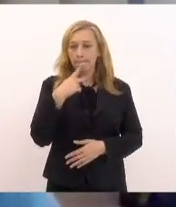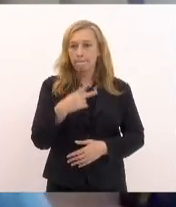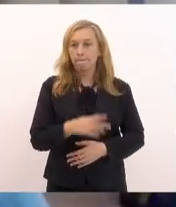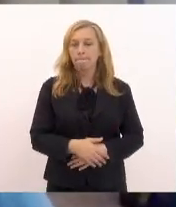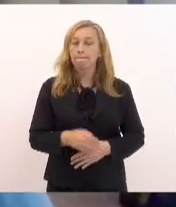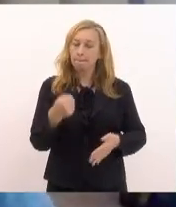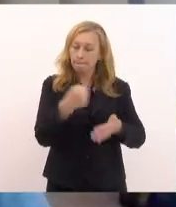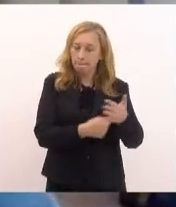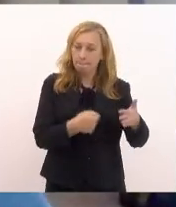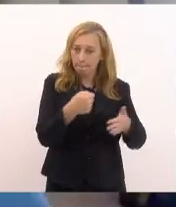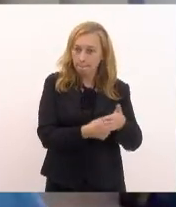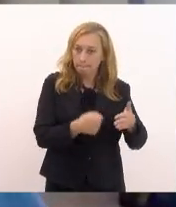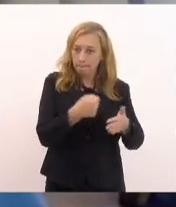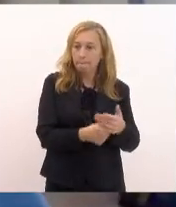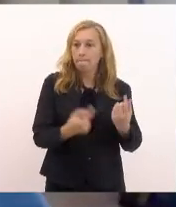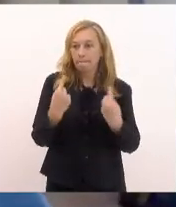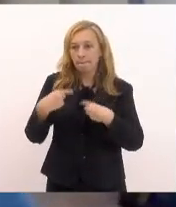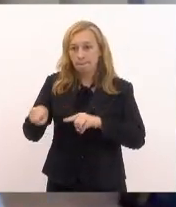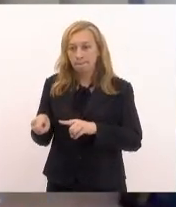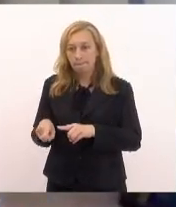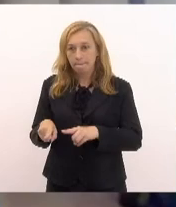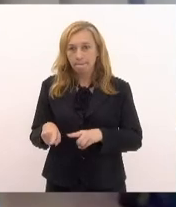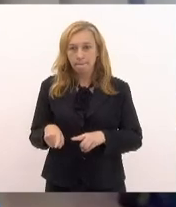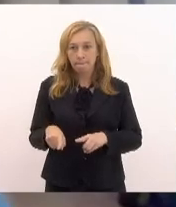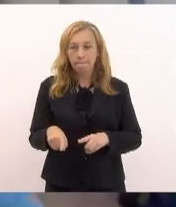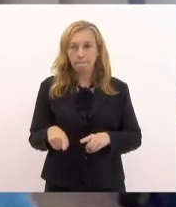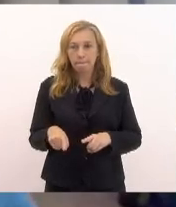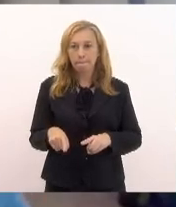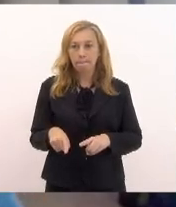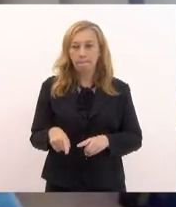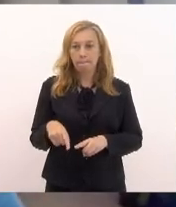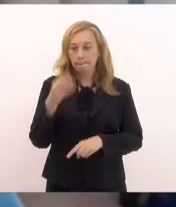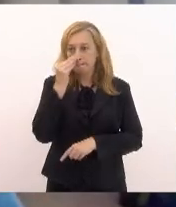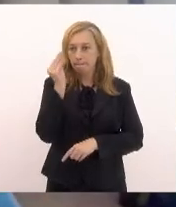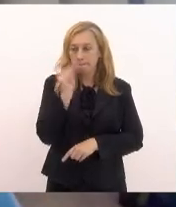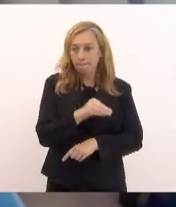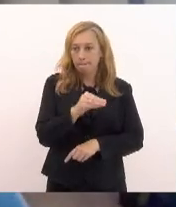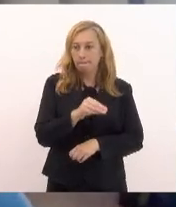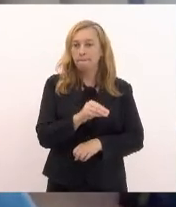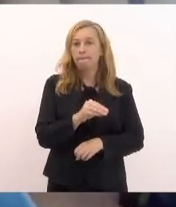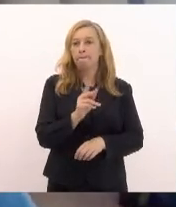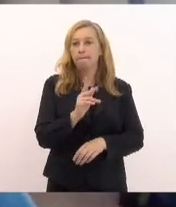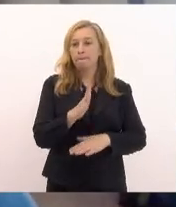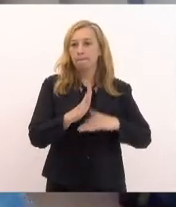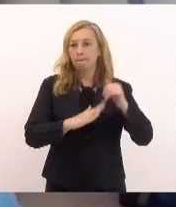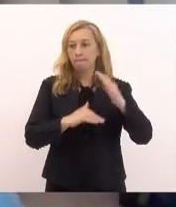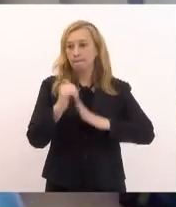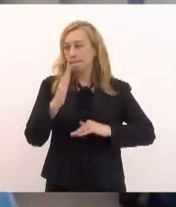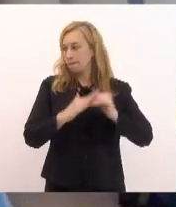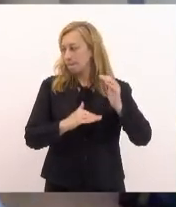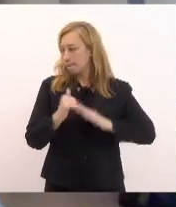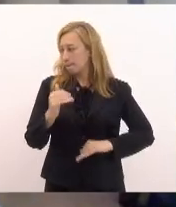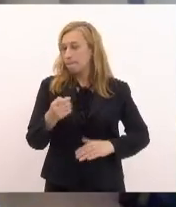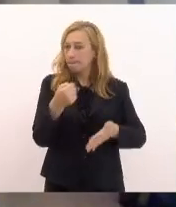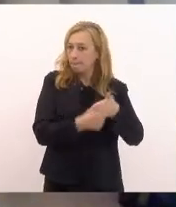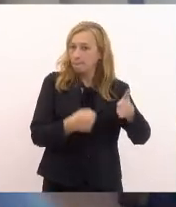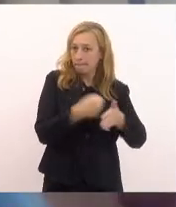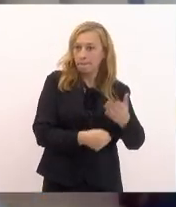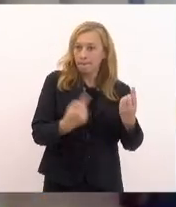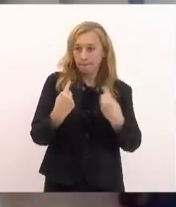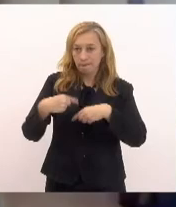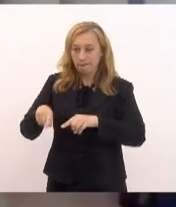Vamos lutar contra esse ataque à carreira docente. Nós vamos continuar lutando contra